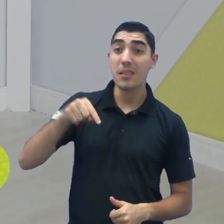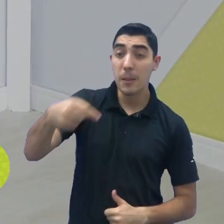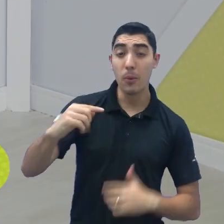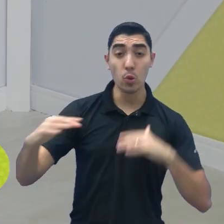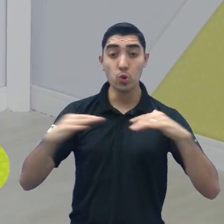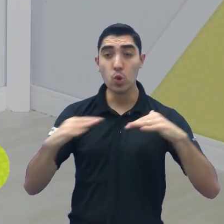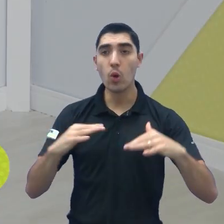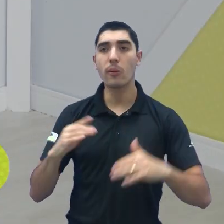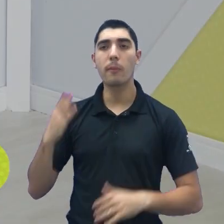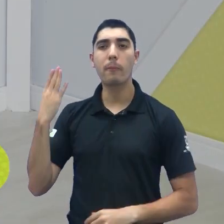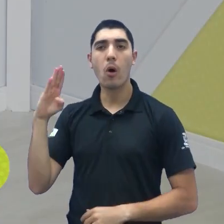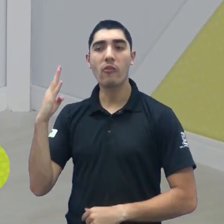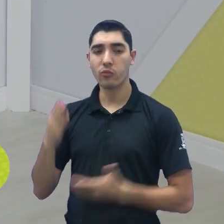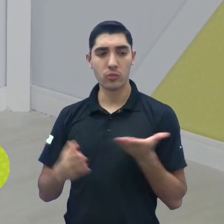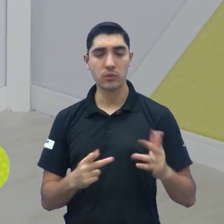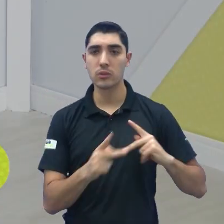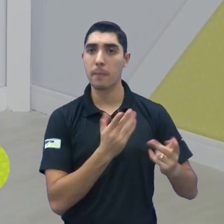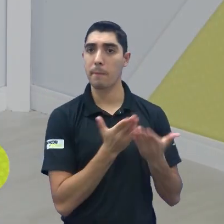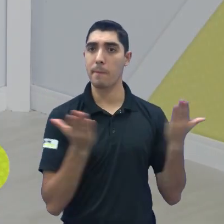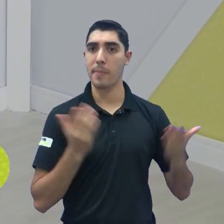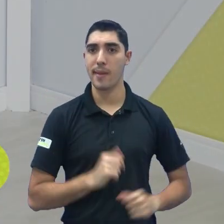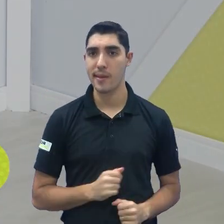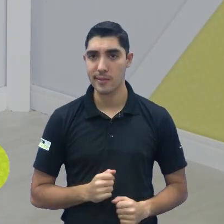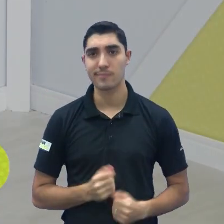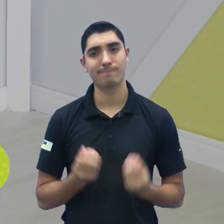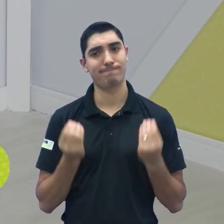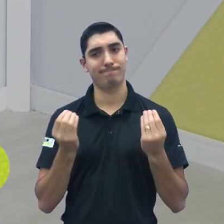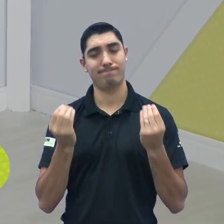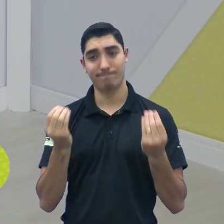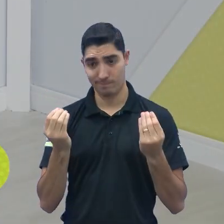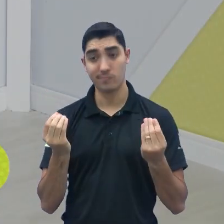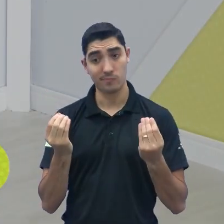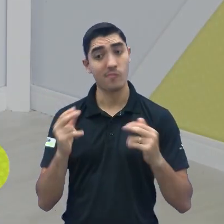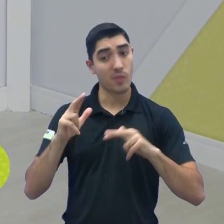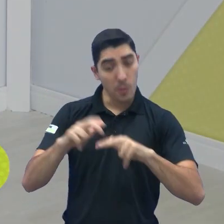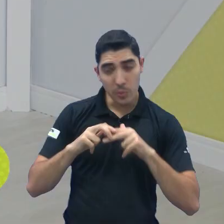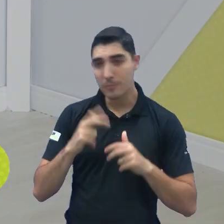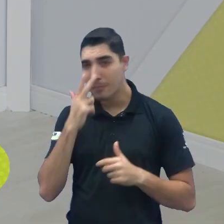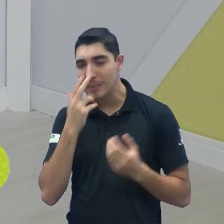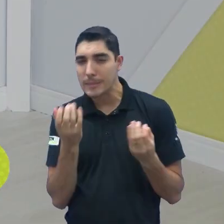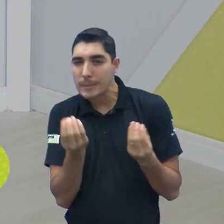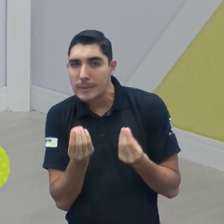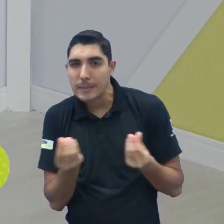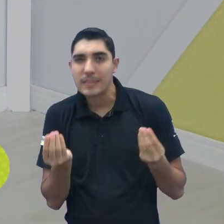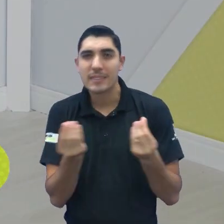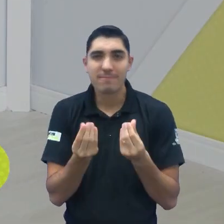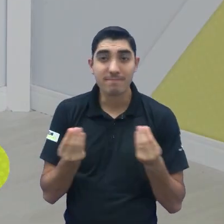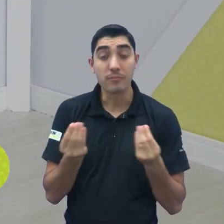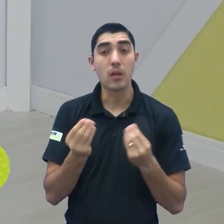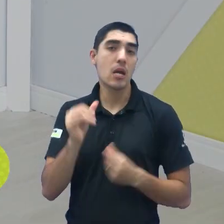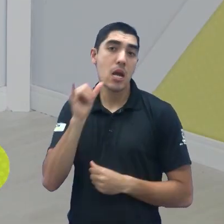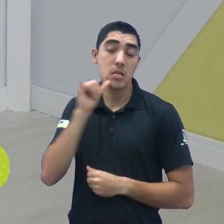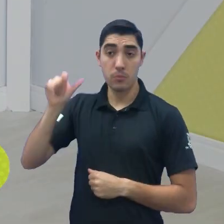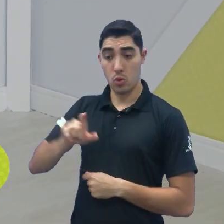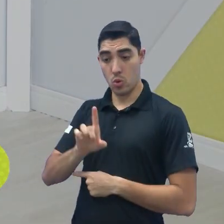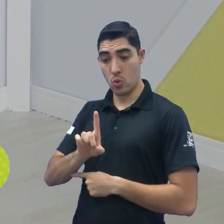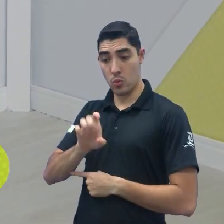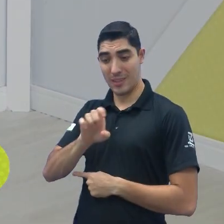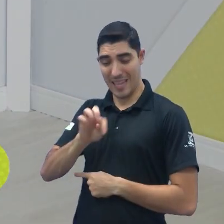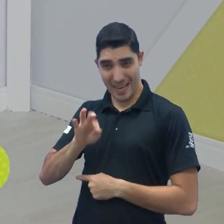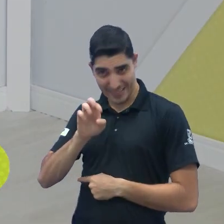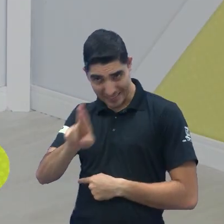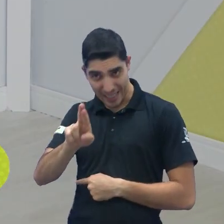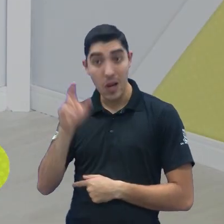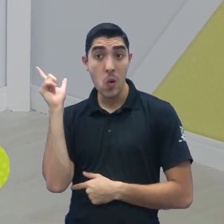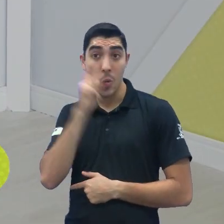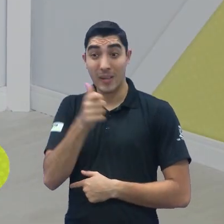fizeram a diferença. O Dexter não foi tão bem assim também contra o Minas, em que pese tenha sido cestinha com 17 pontos, mas naquela oportunidade